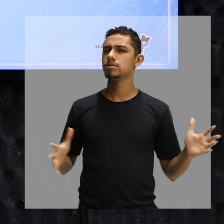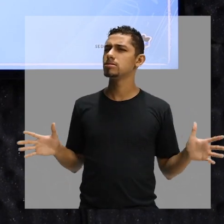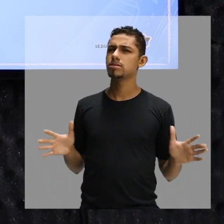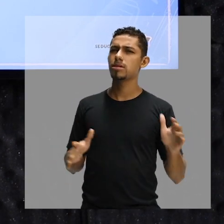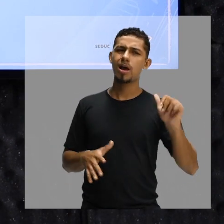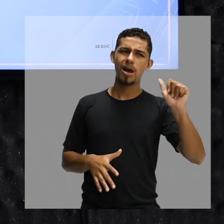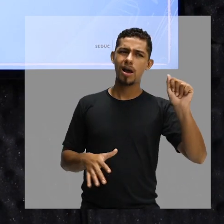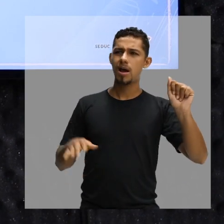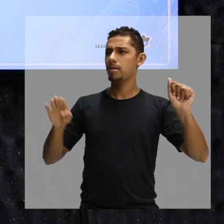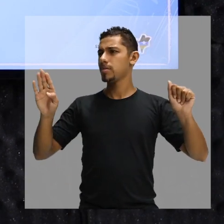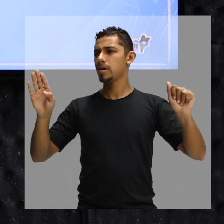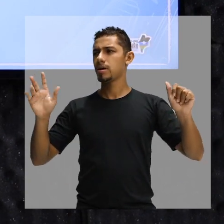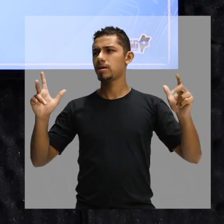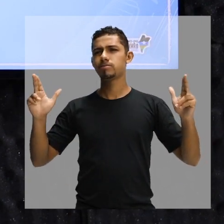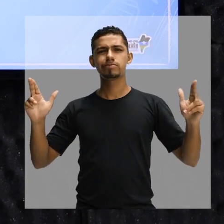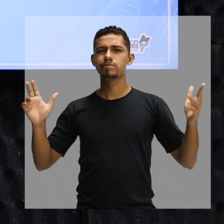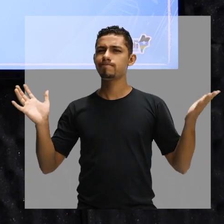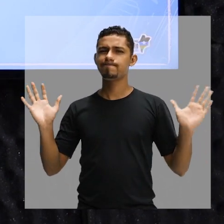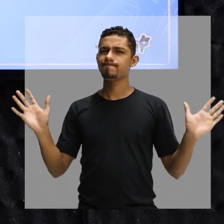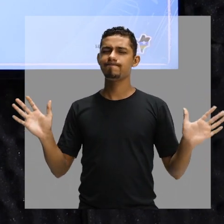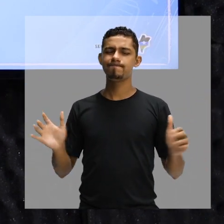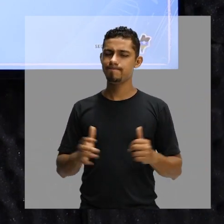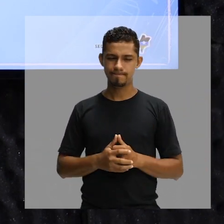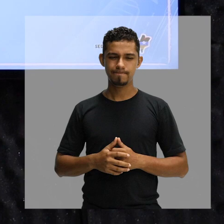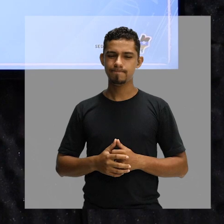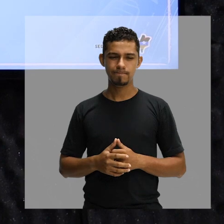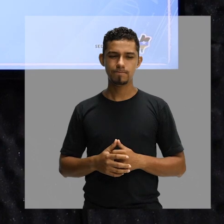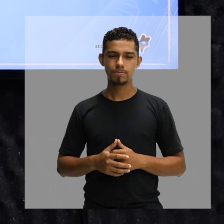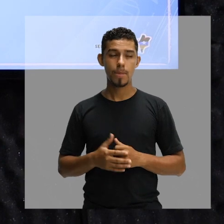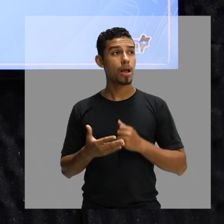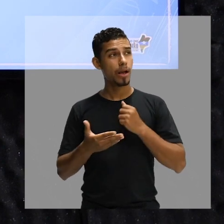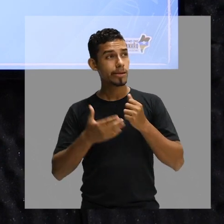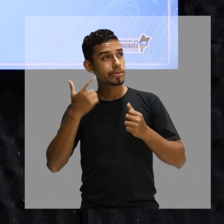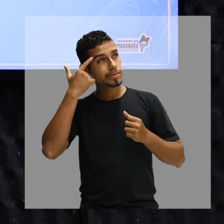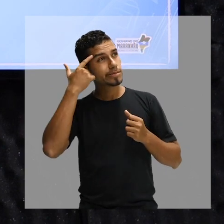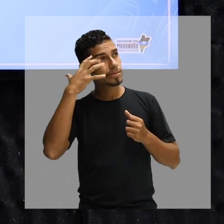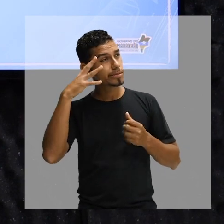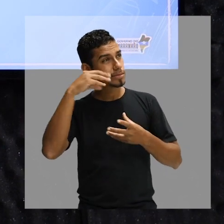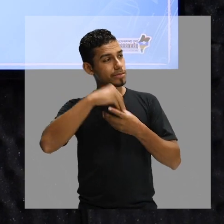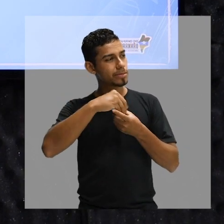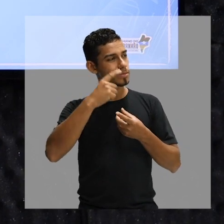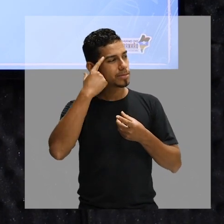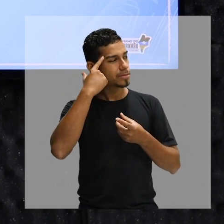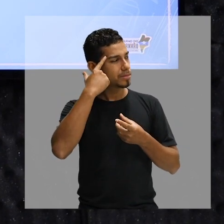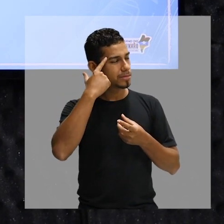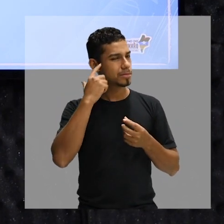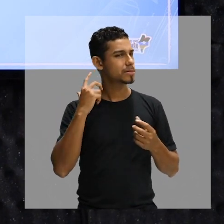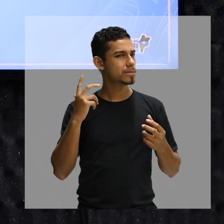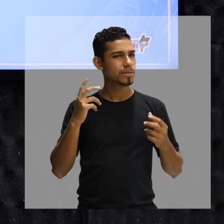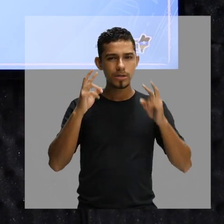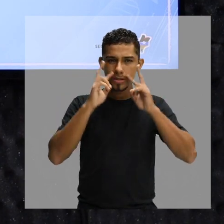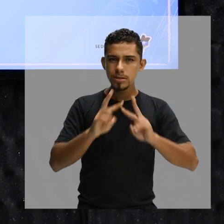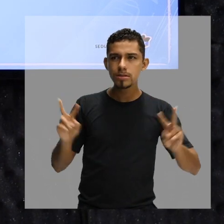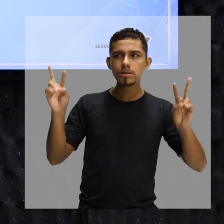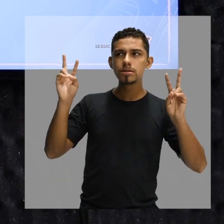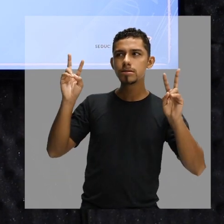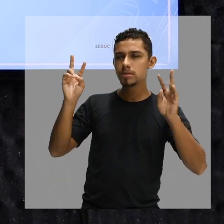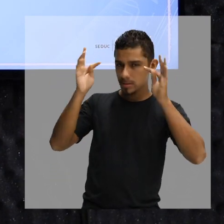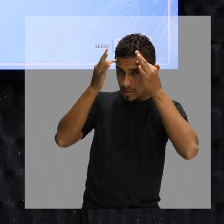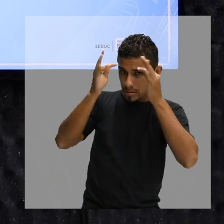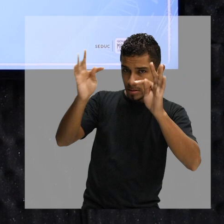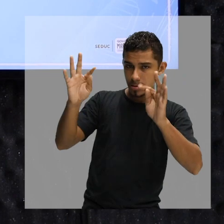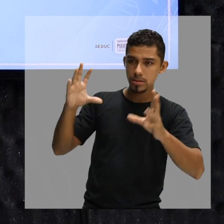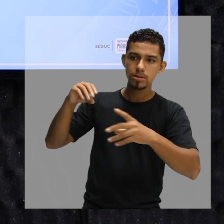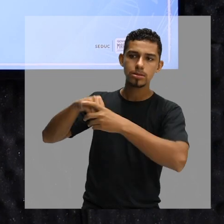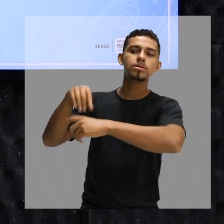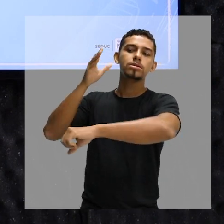ganho aqui. Tá? Então, veja só, se ele baseou-se em uma visão teológica, ele está junto da filosofia medieval, ele